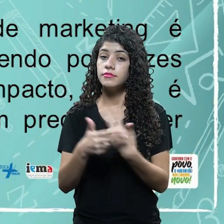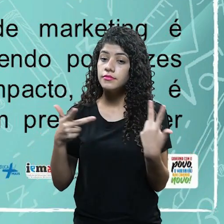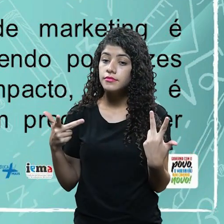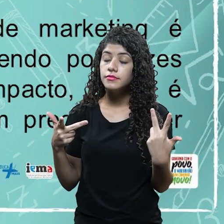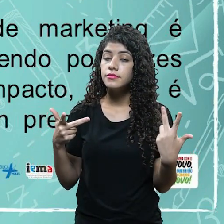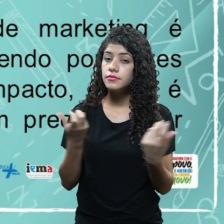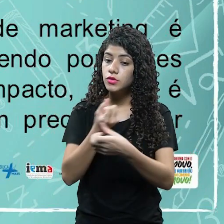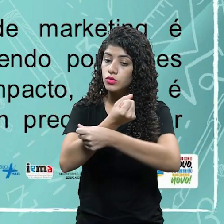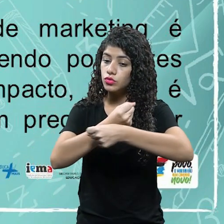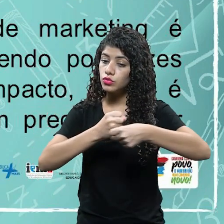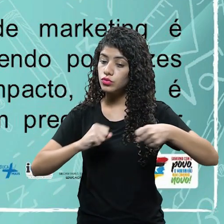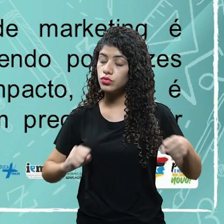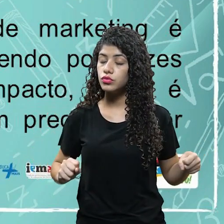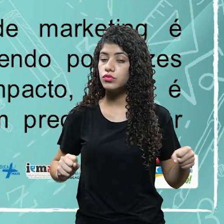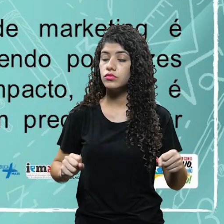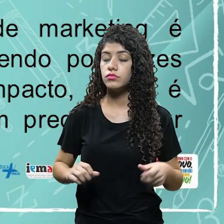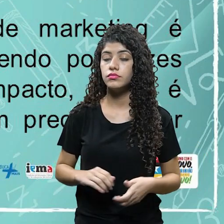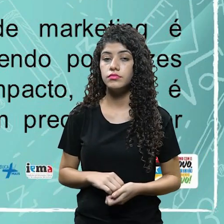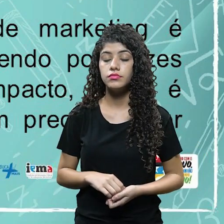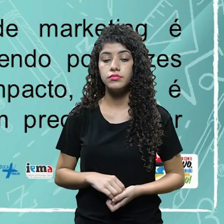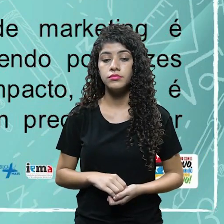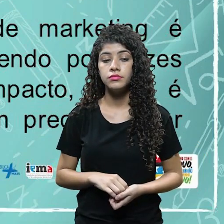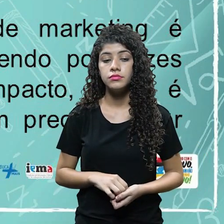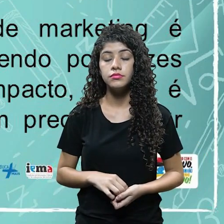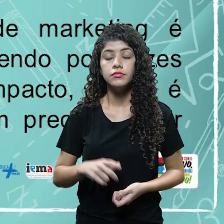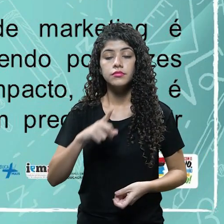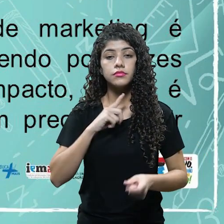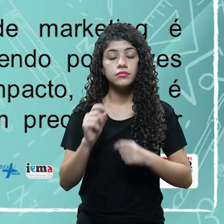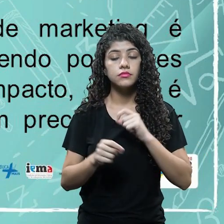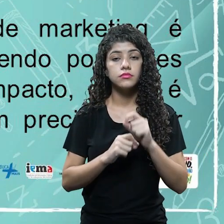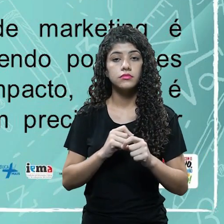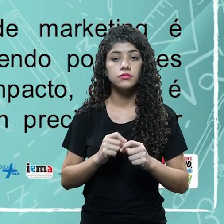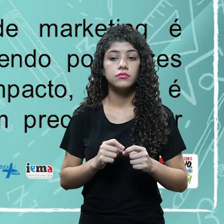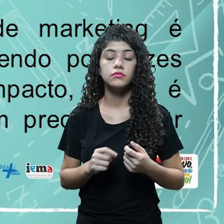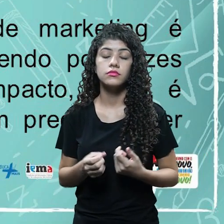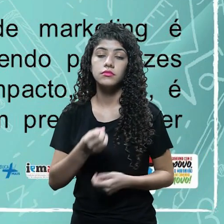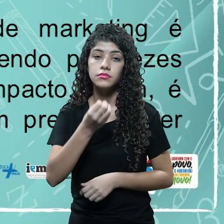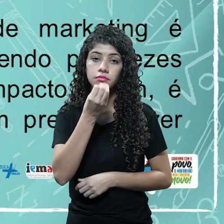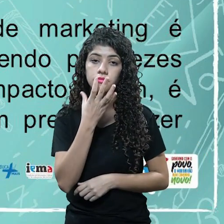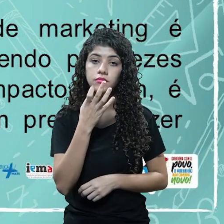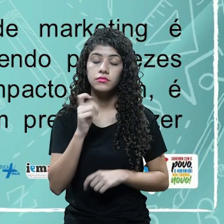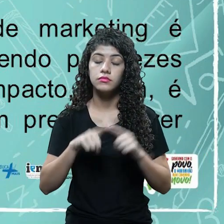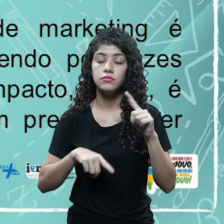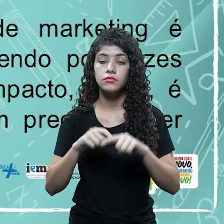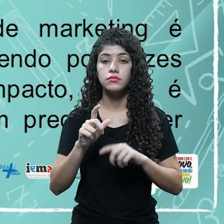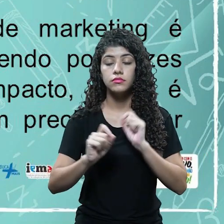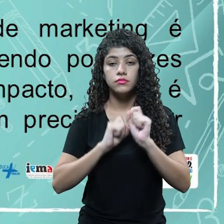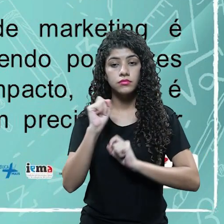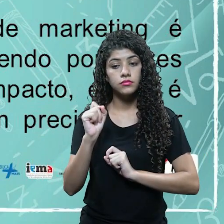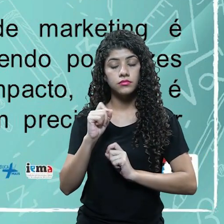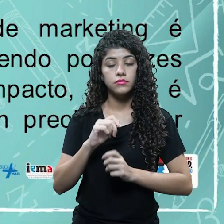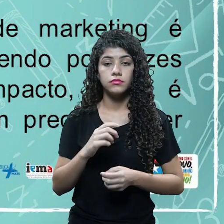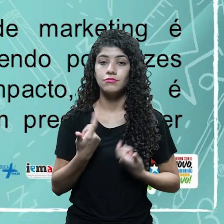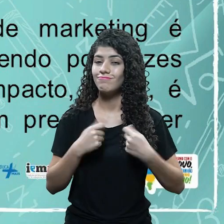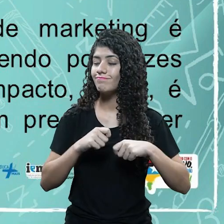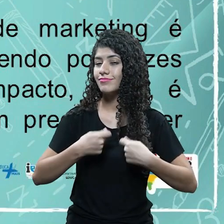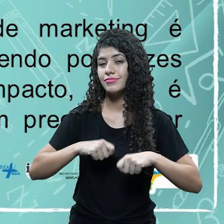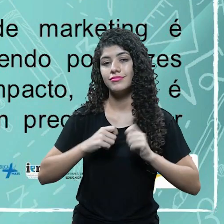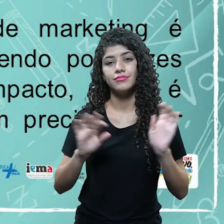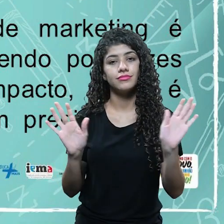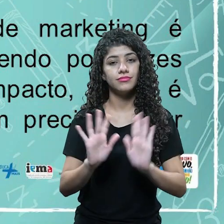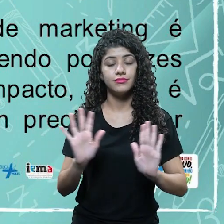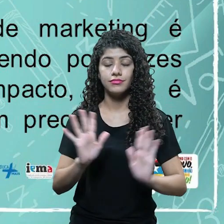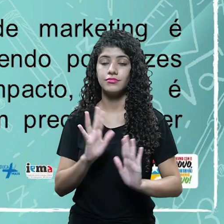direto e pouco sutil. Causar esse impacto, enfim, é uma ótima forma de promover sua marca sem precisar fazer